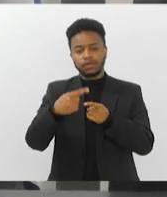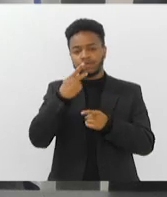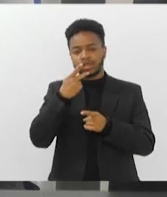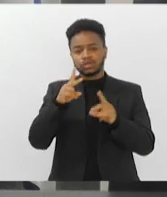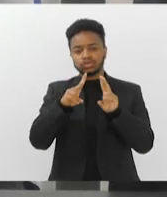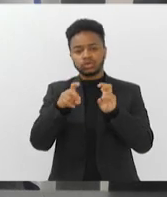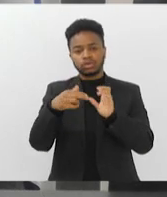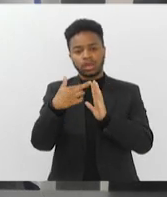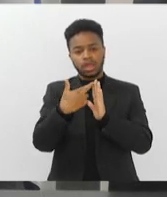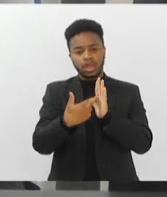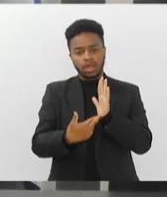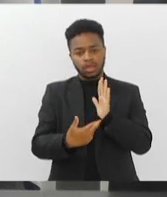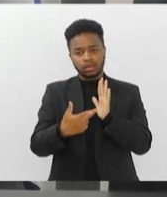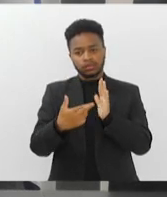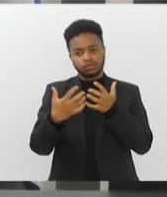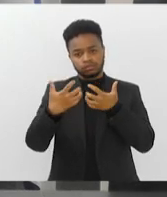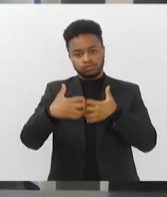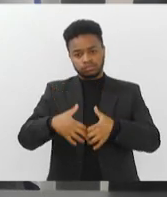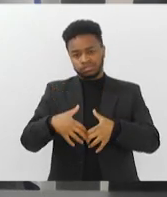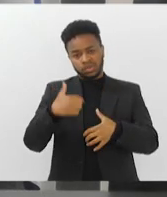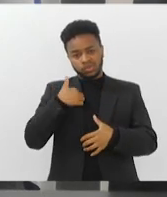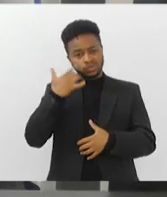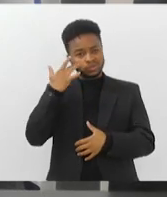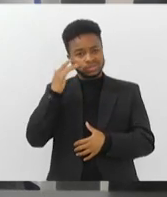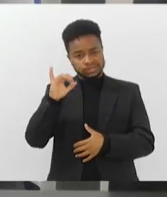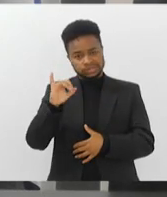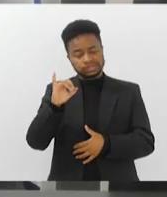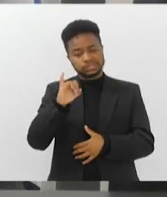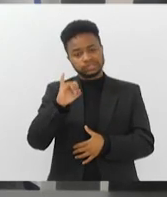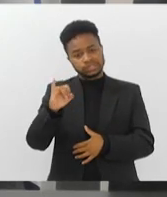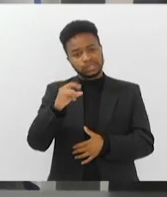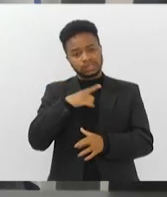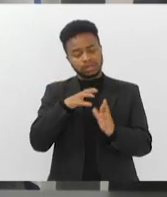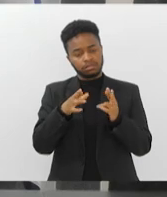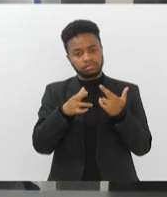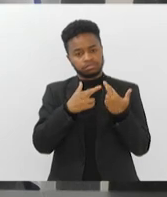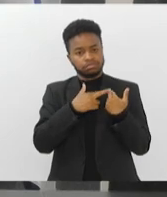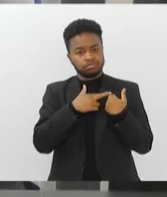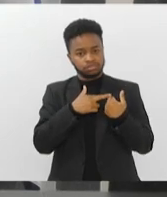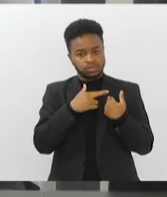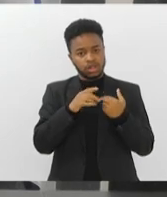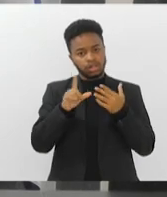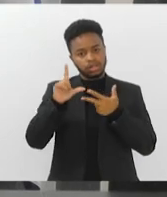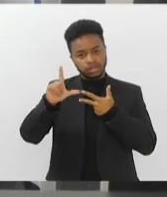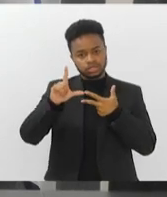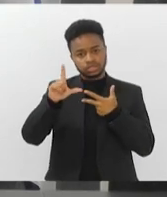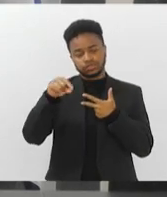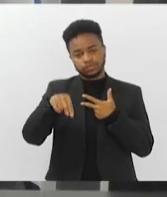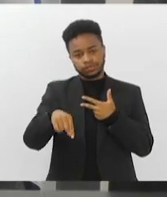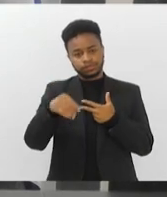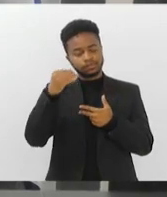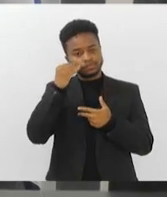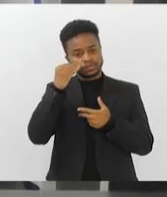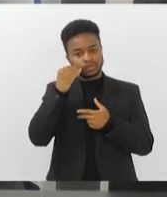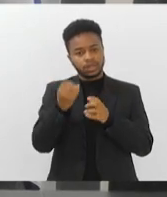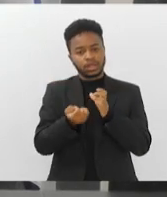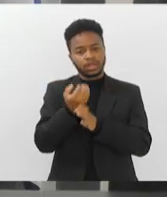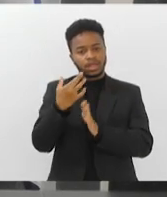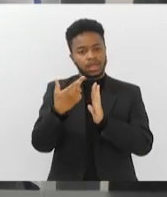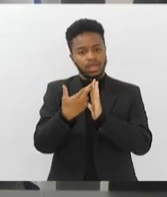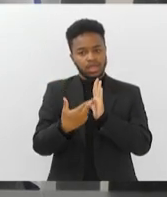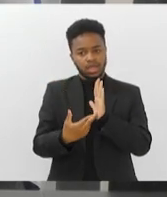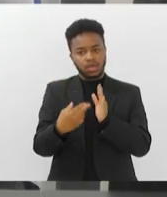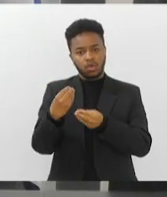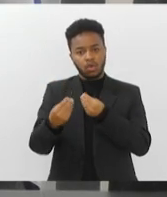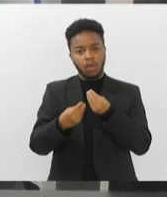regulamentação. De fato, eu não sei se a gente tem, tenho dúvidas sobre a nossa competência do legislativo de regulamentar a